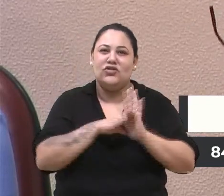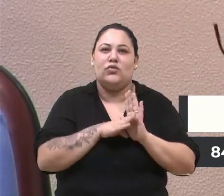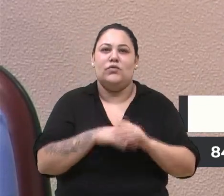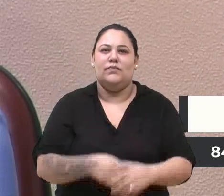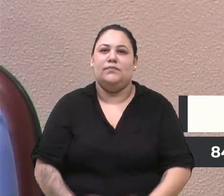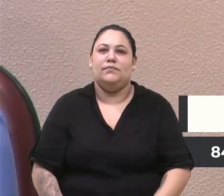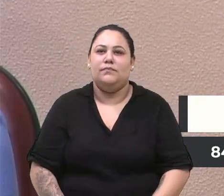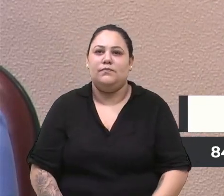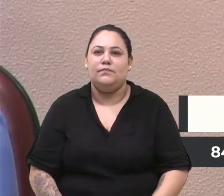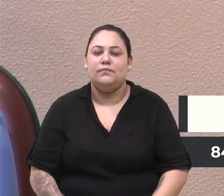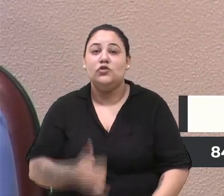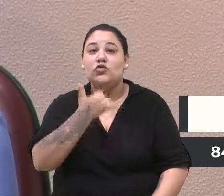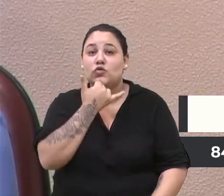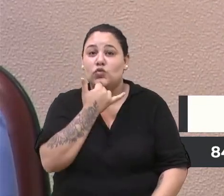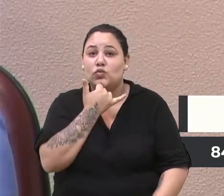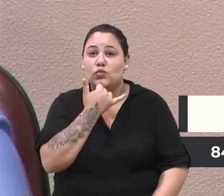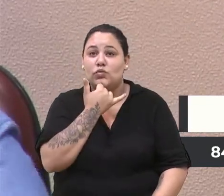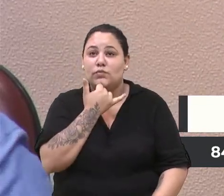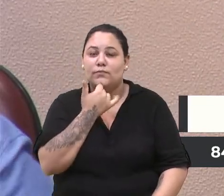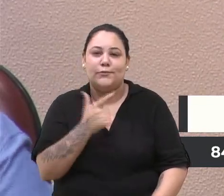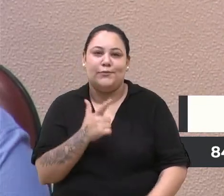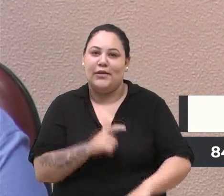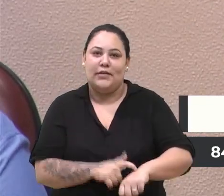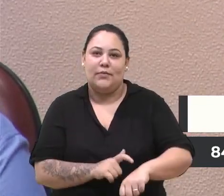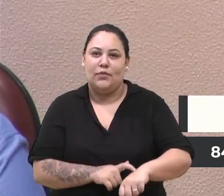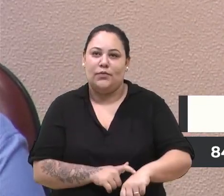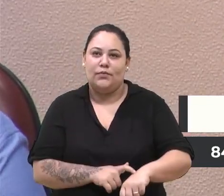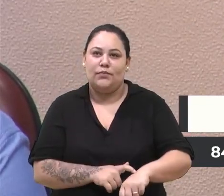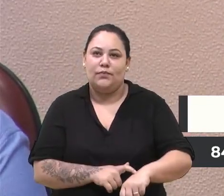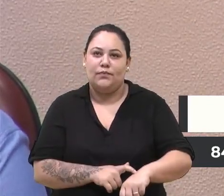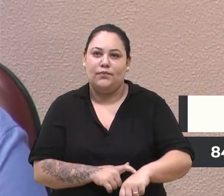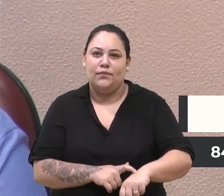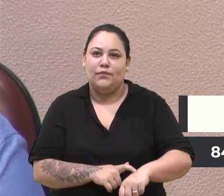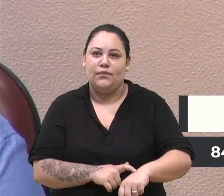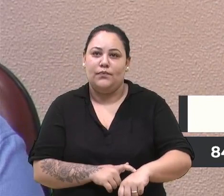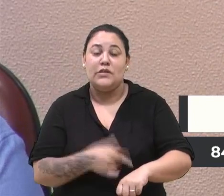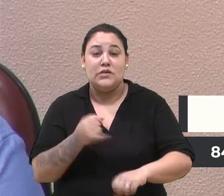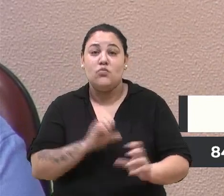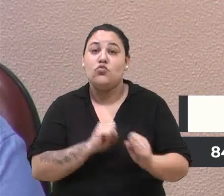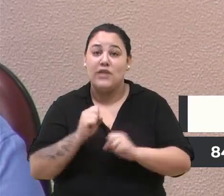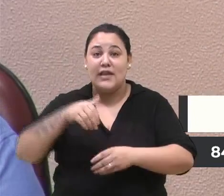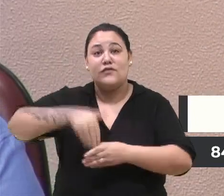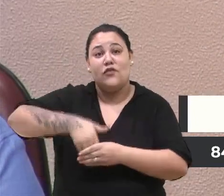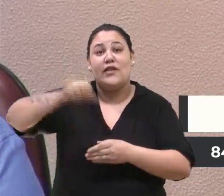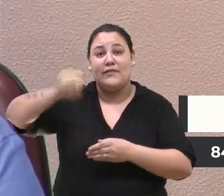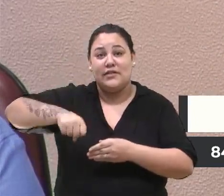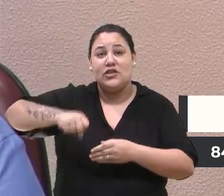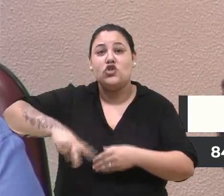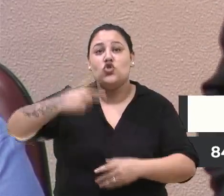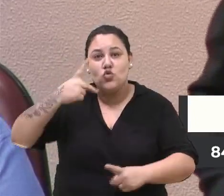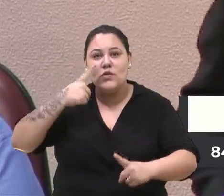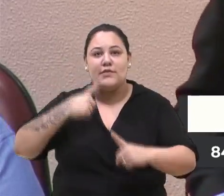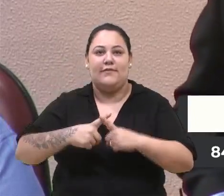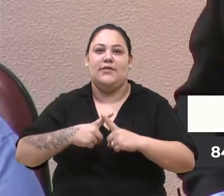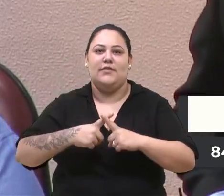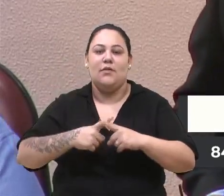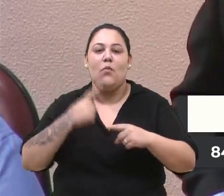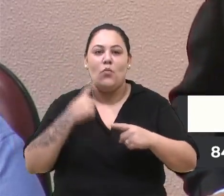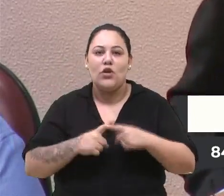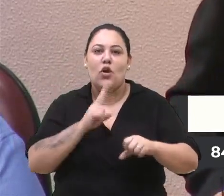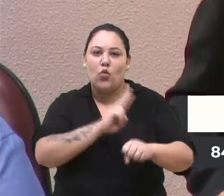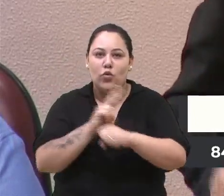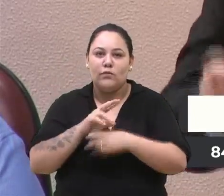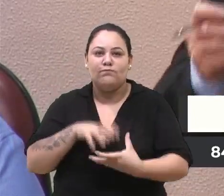Perdão, não vai mais dar tempo. Eu votarei, se pudesse, eu votaria sim 2 vezes, porque cuidado subsidiado dá dignidade a